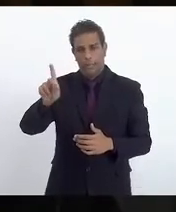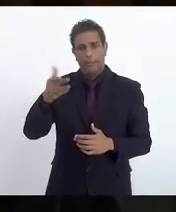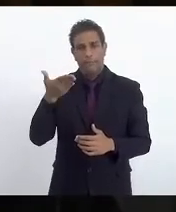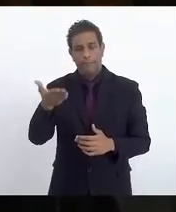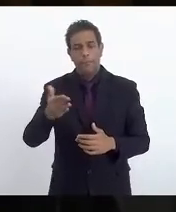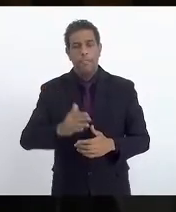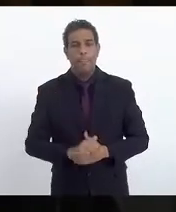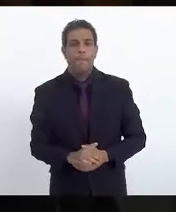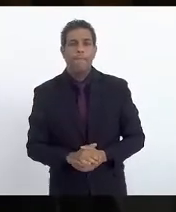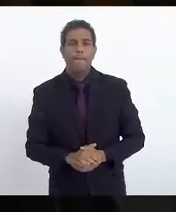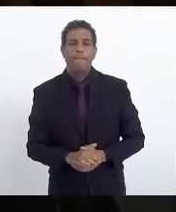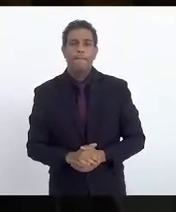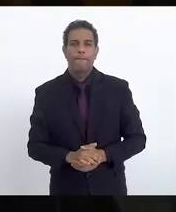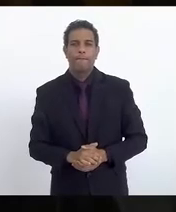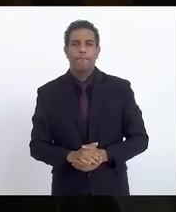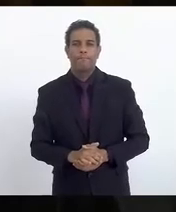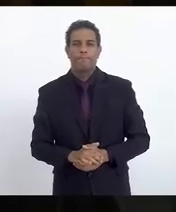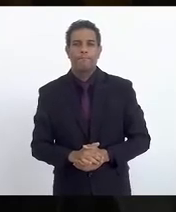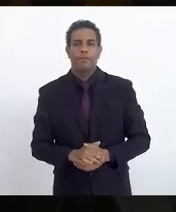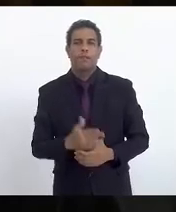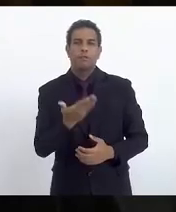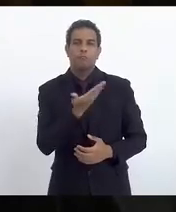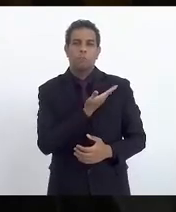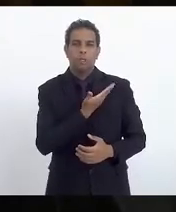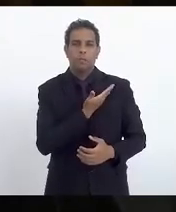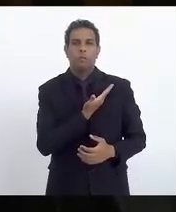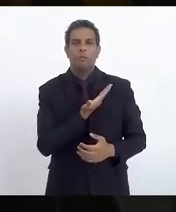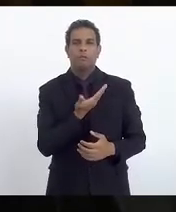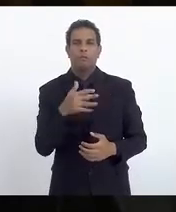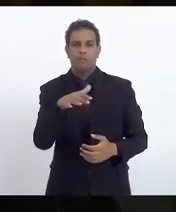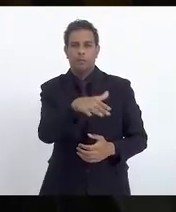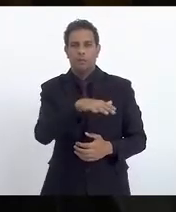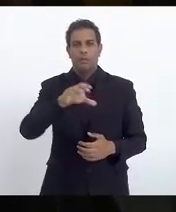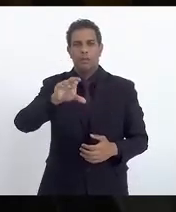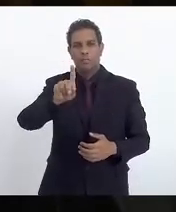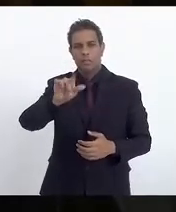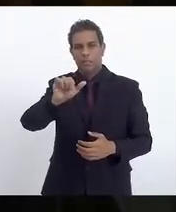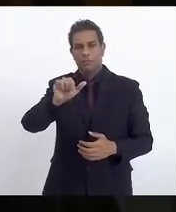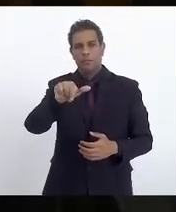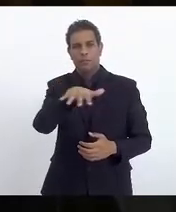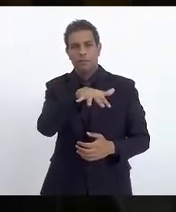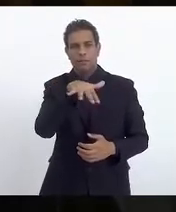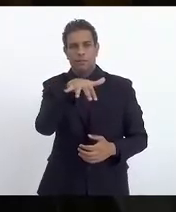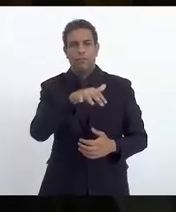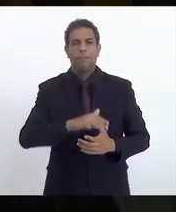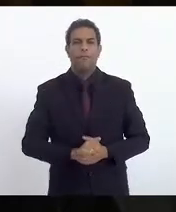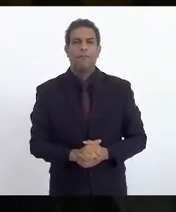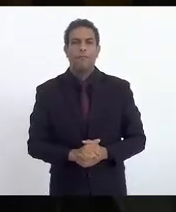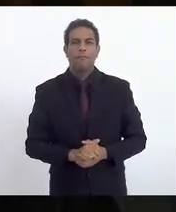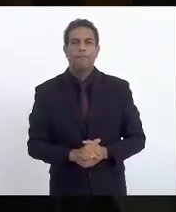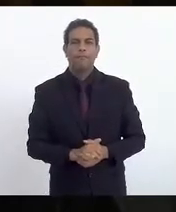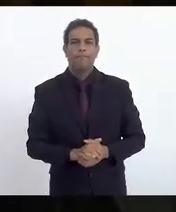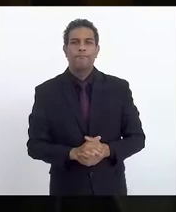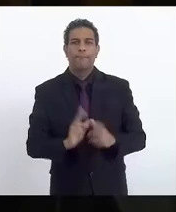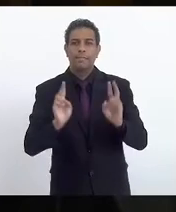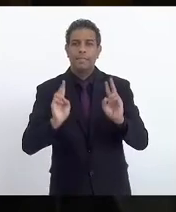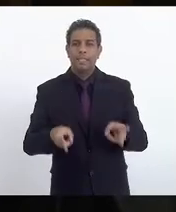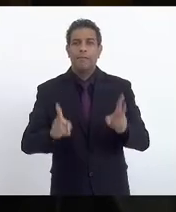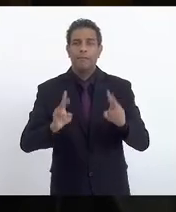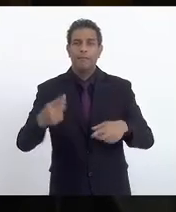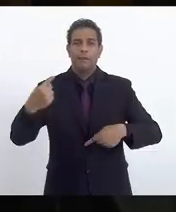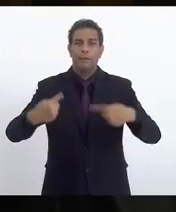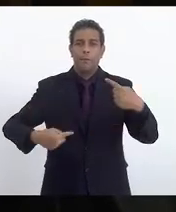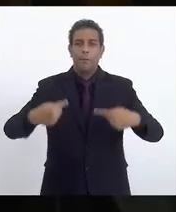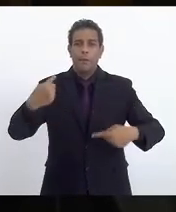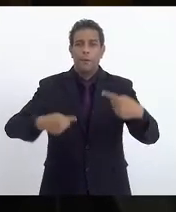visto que é meu companheiro na CPI da Petrobras e olha sempre a